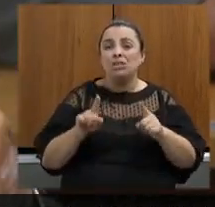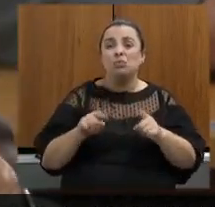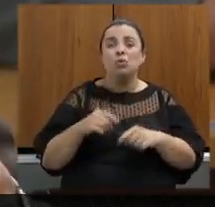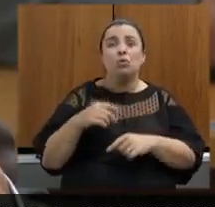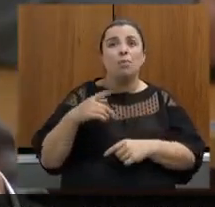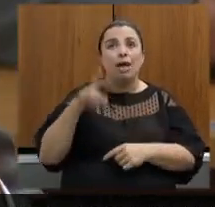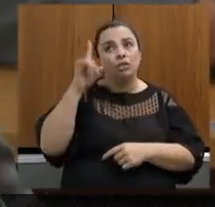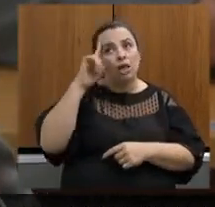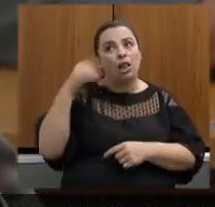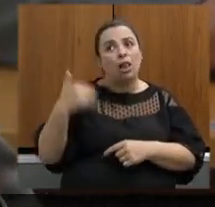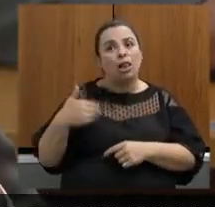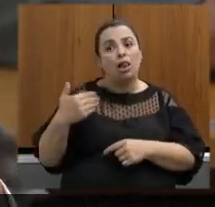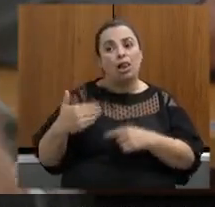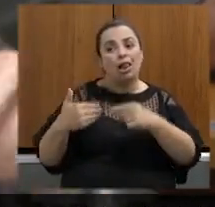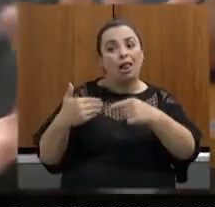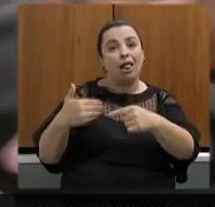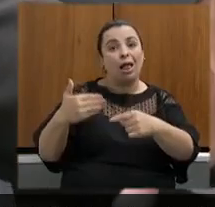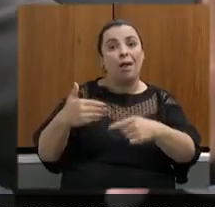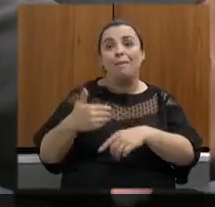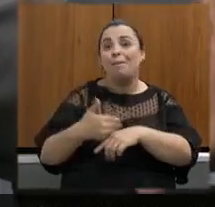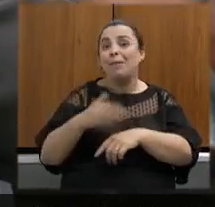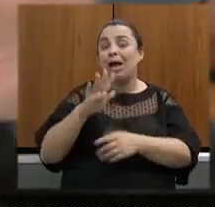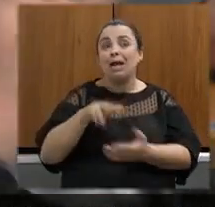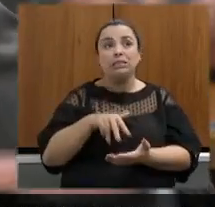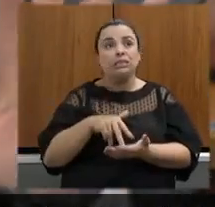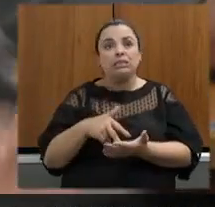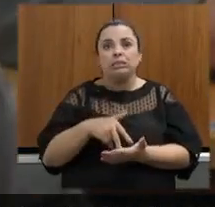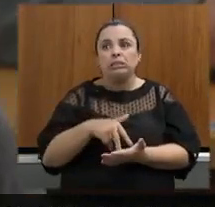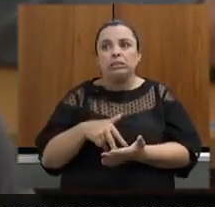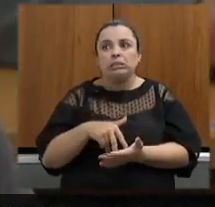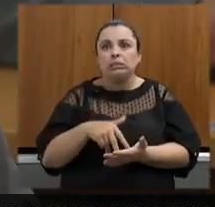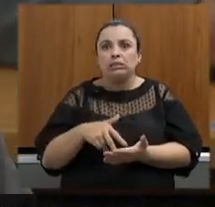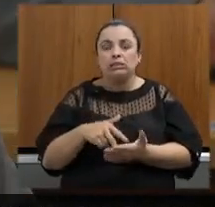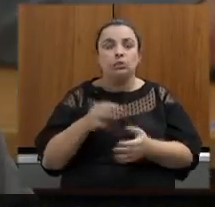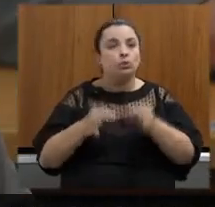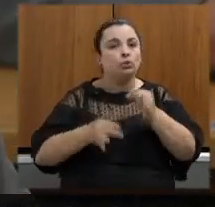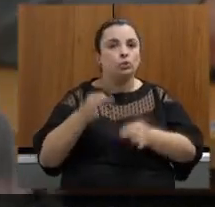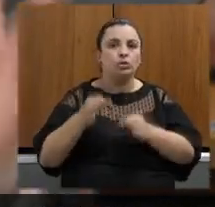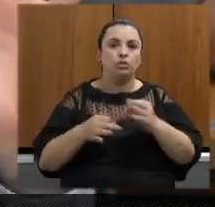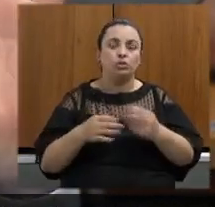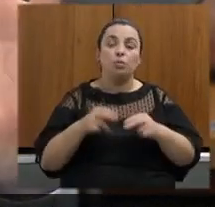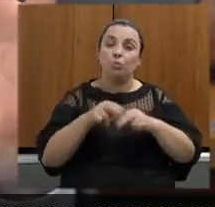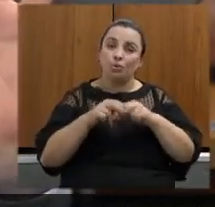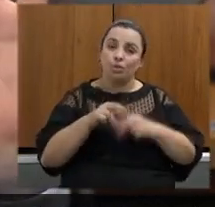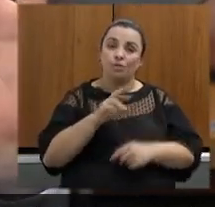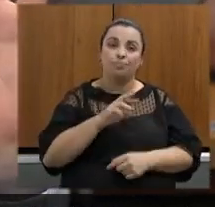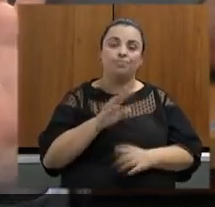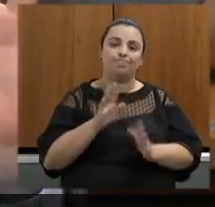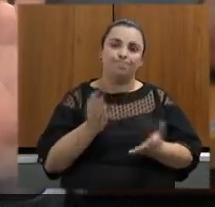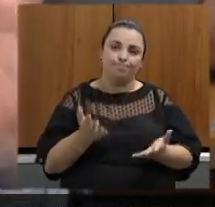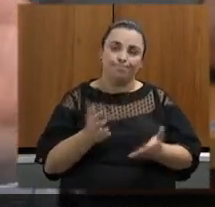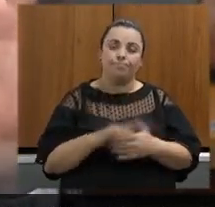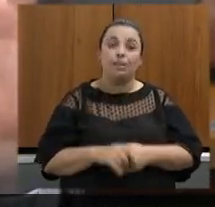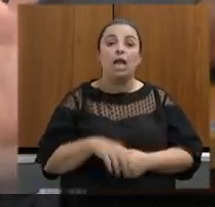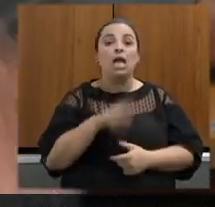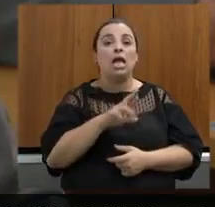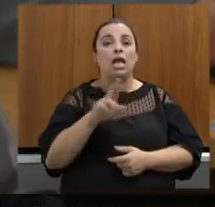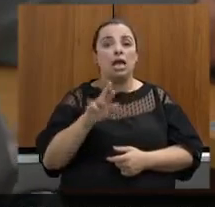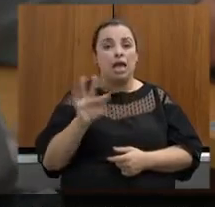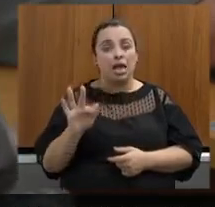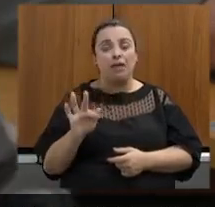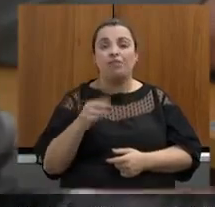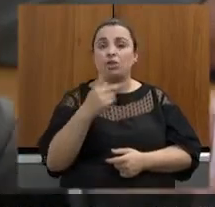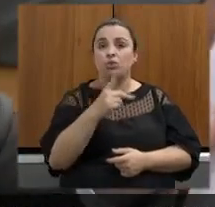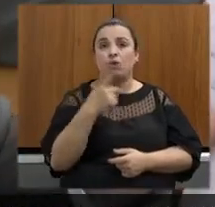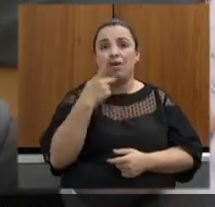mais insegurança jurídica calça com relação à o regime operação fiscal a fala da senhora é mais